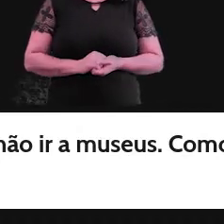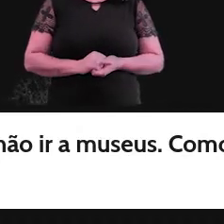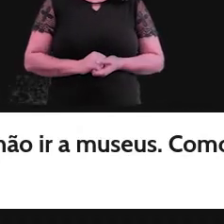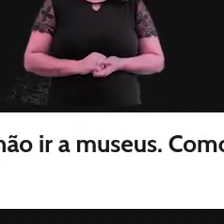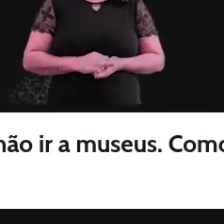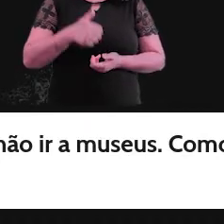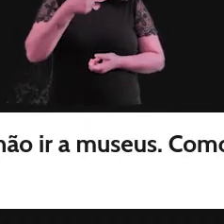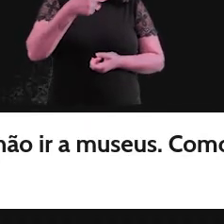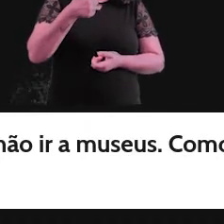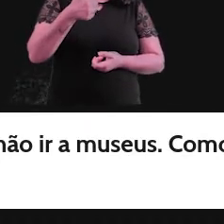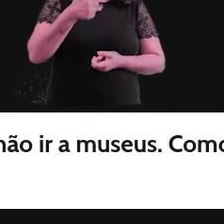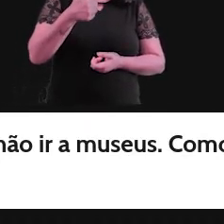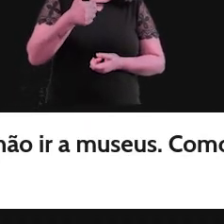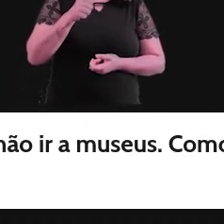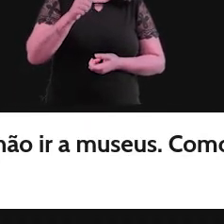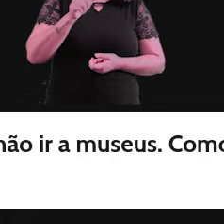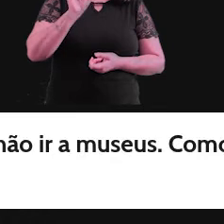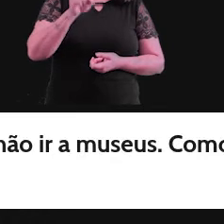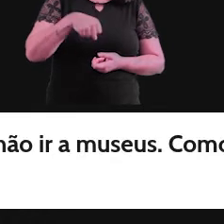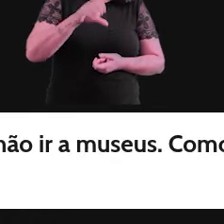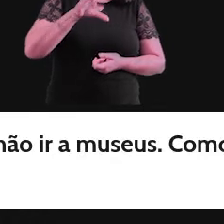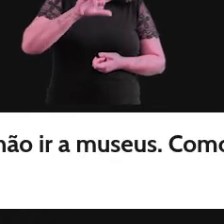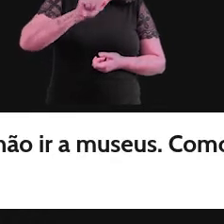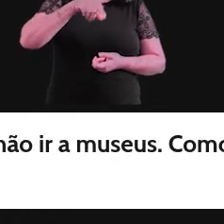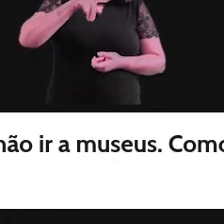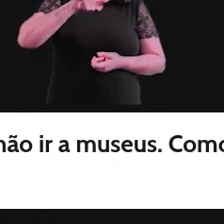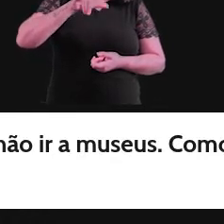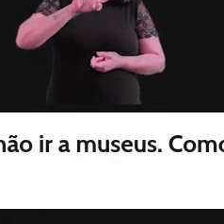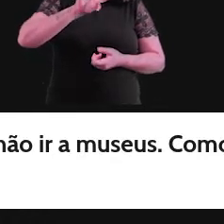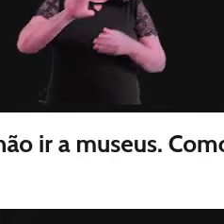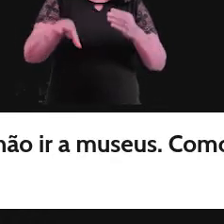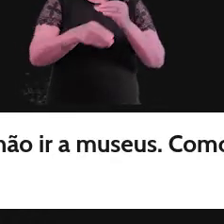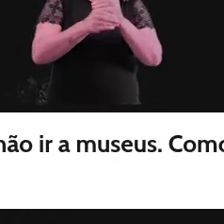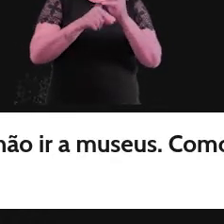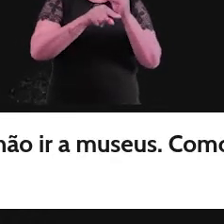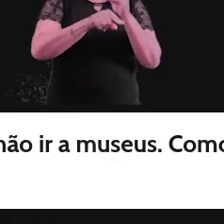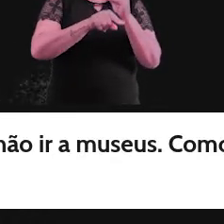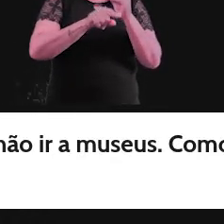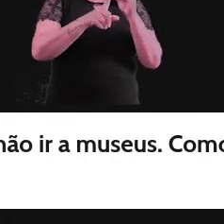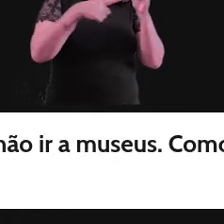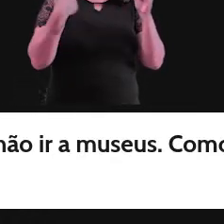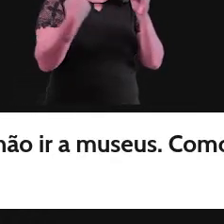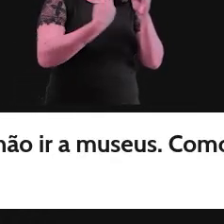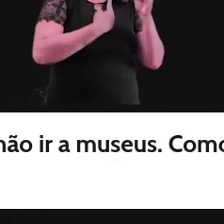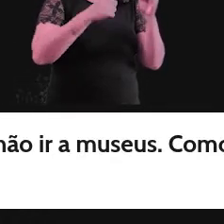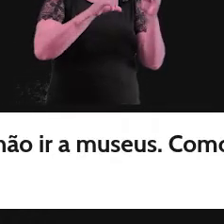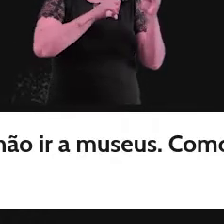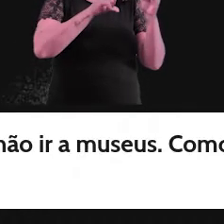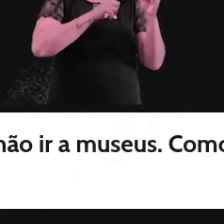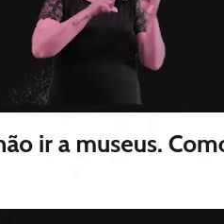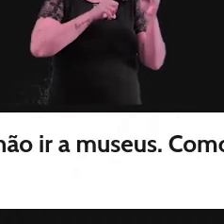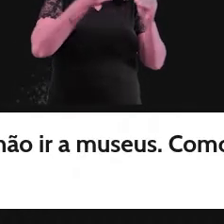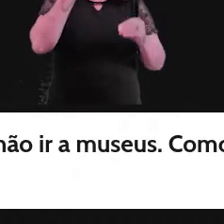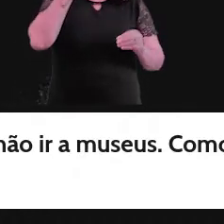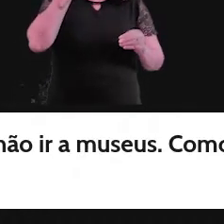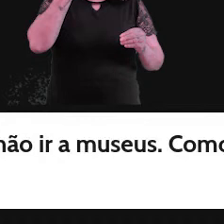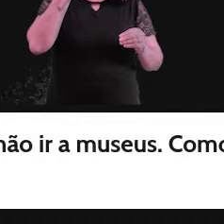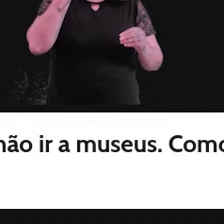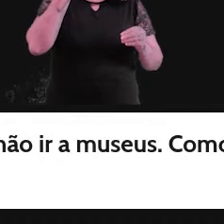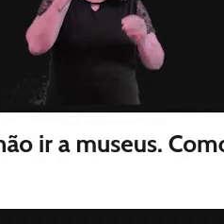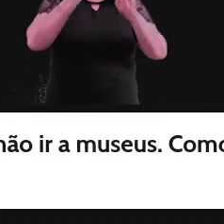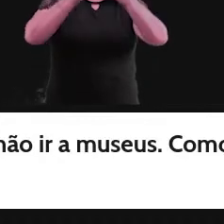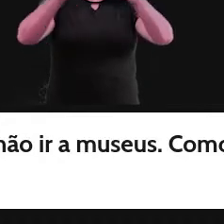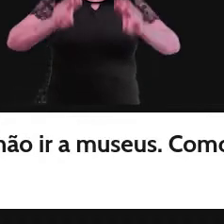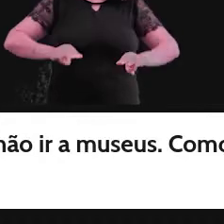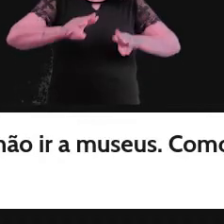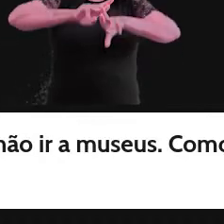É isso mesmo, Camila. A gente, só complementando, né? A gente tem tentado, né? Os